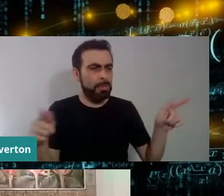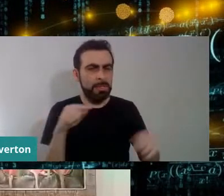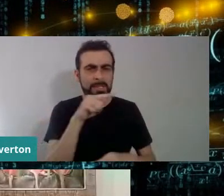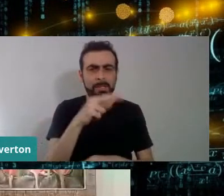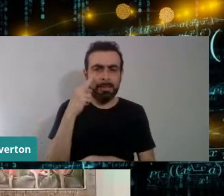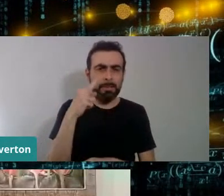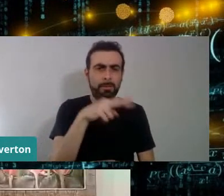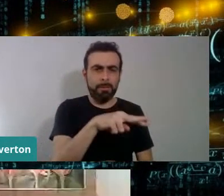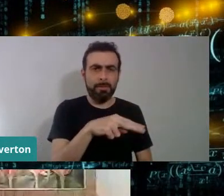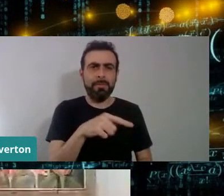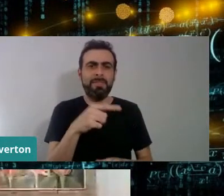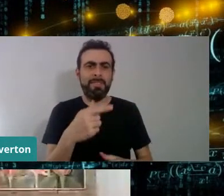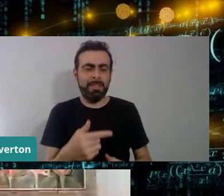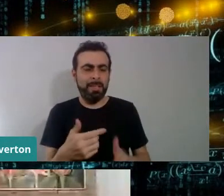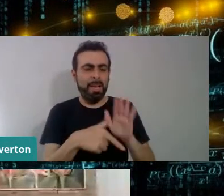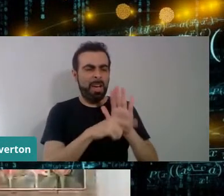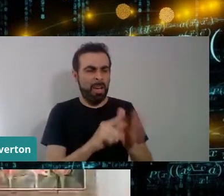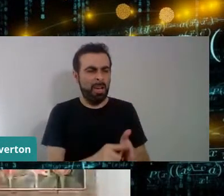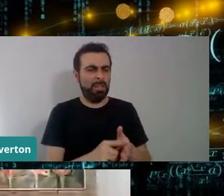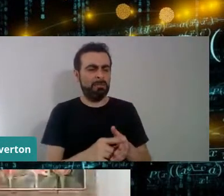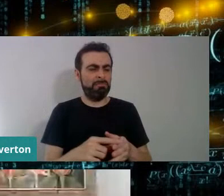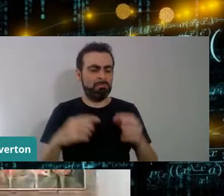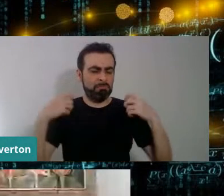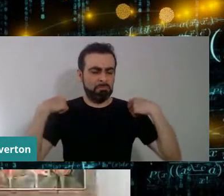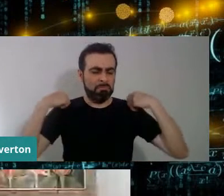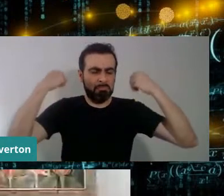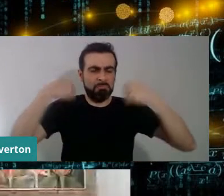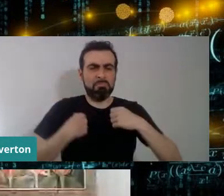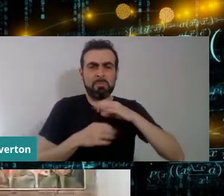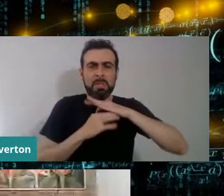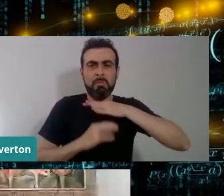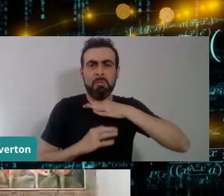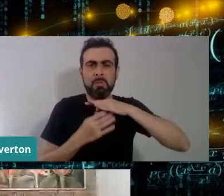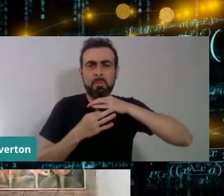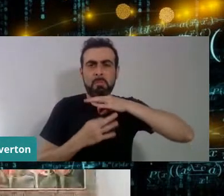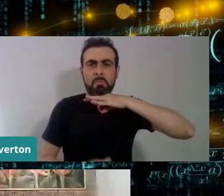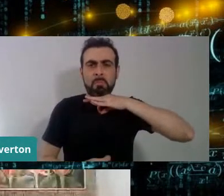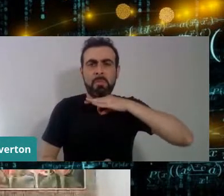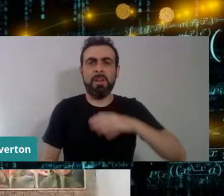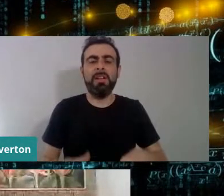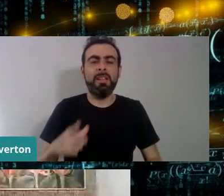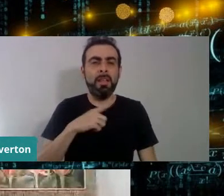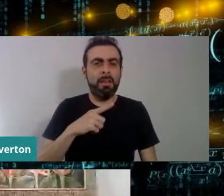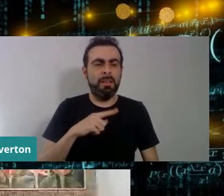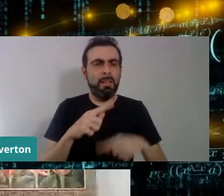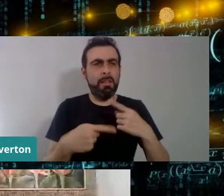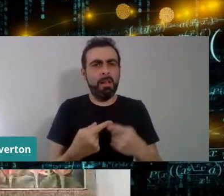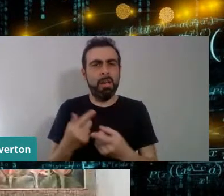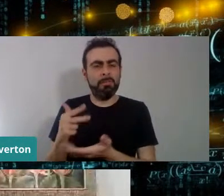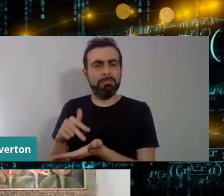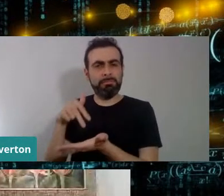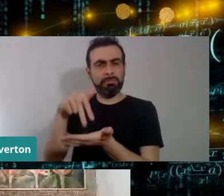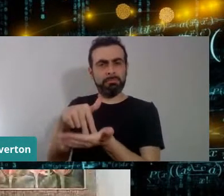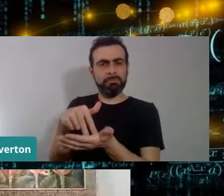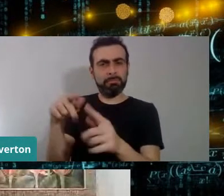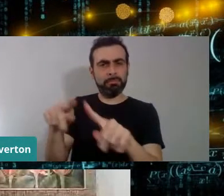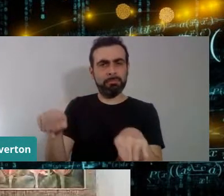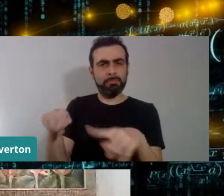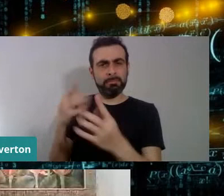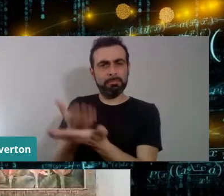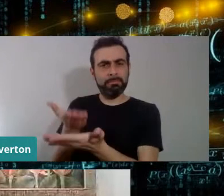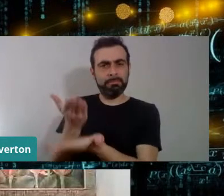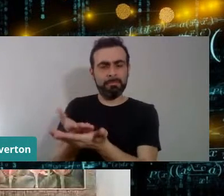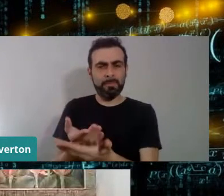bem, pus terno, gravata, tudo nos conforme. E a hora que eu entro em sala de aula,